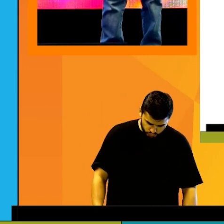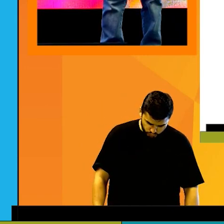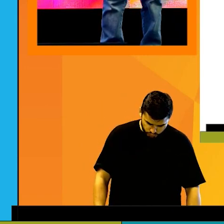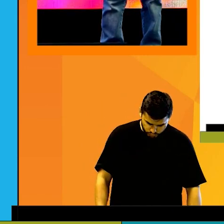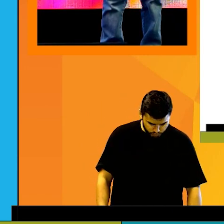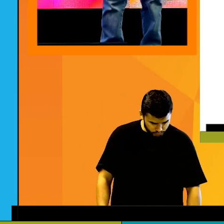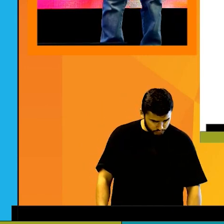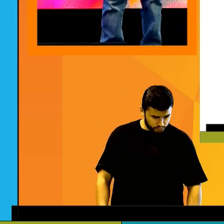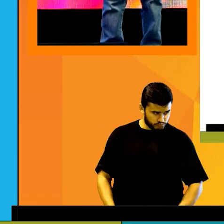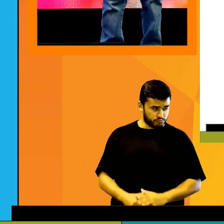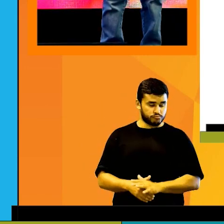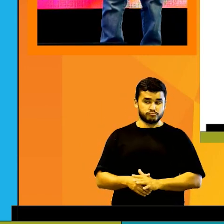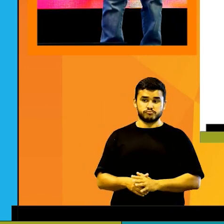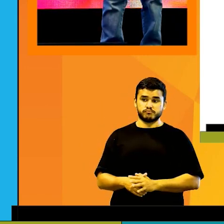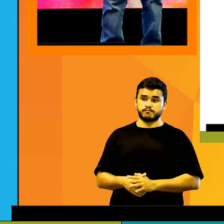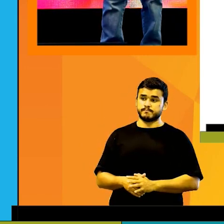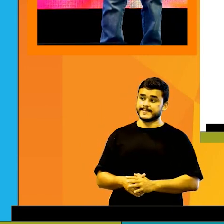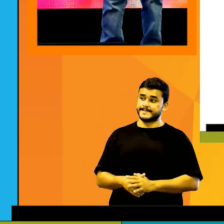E aí?